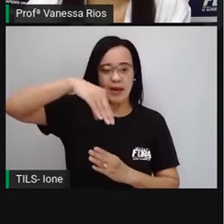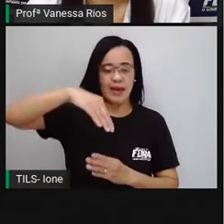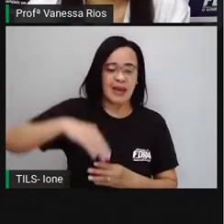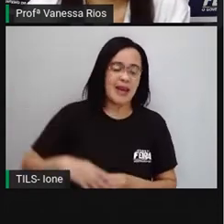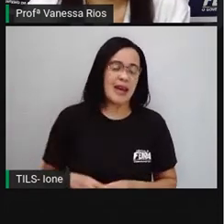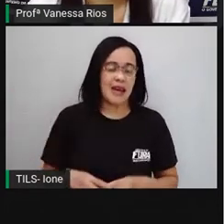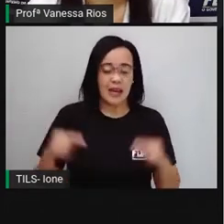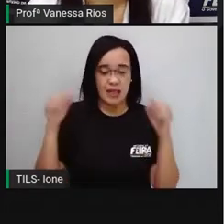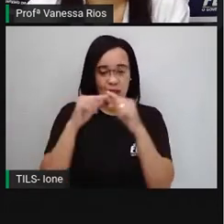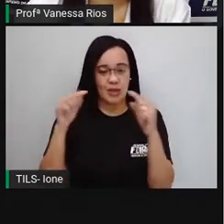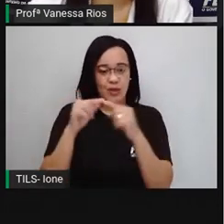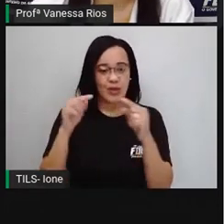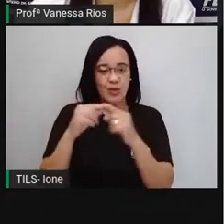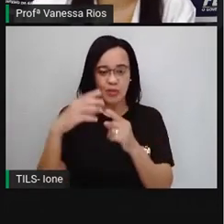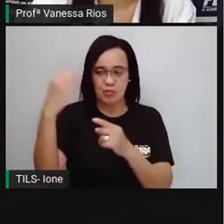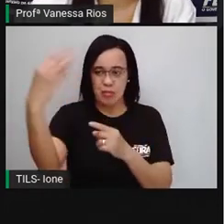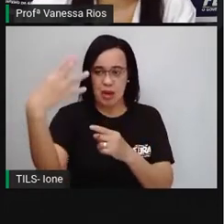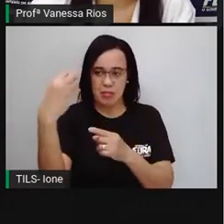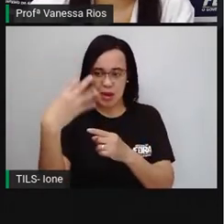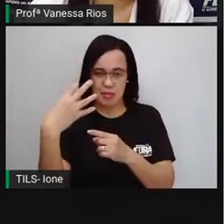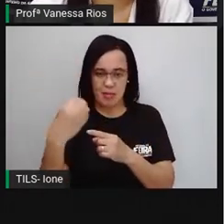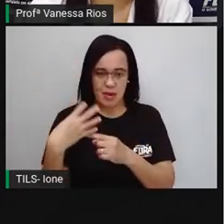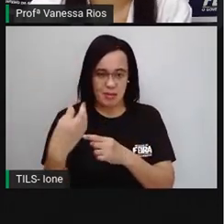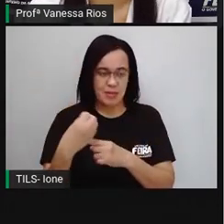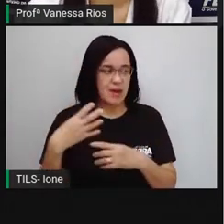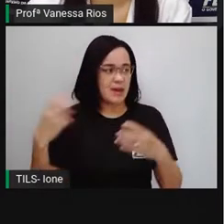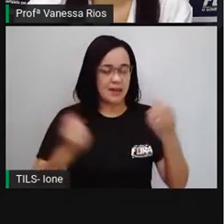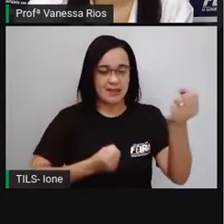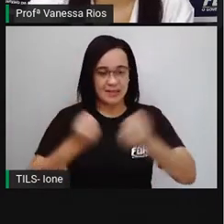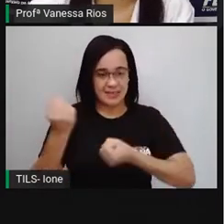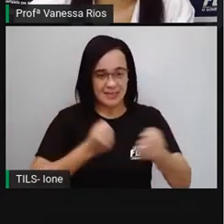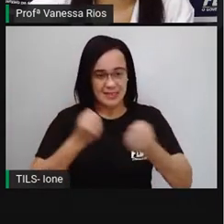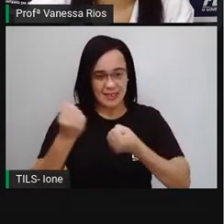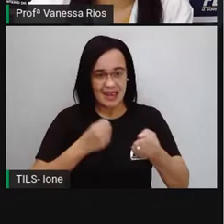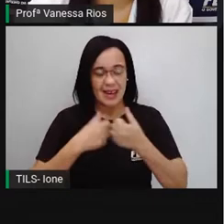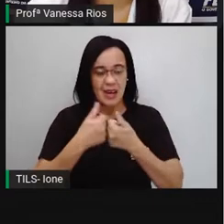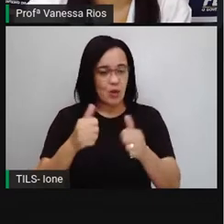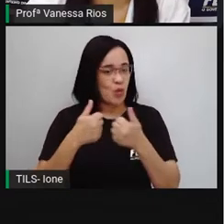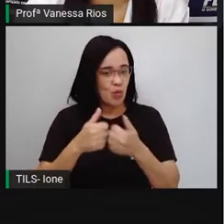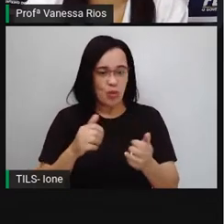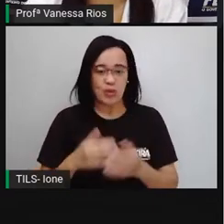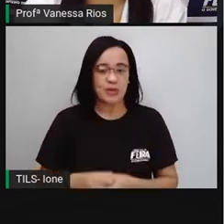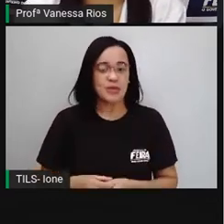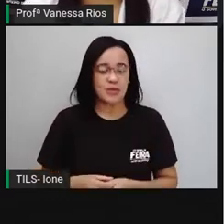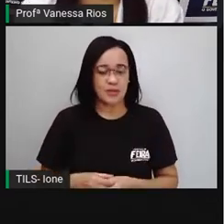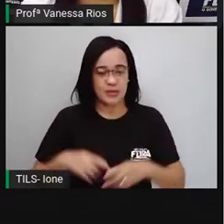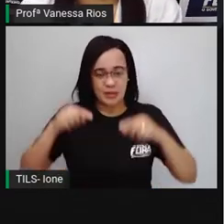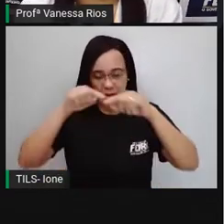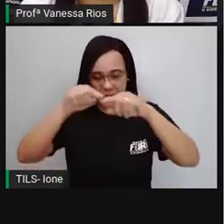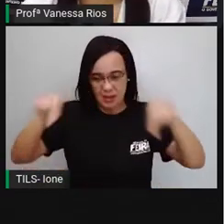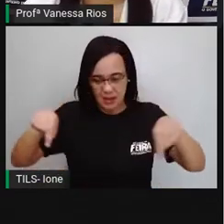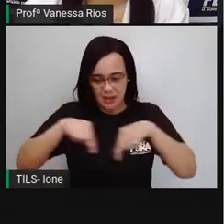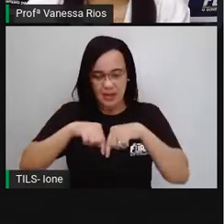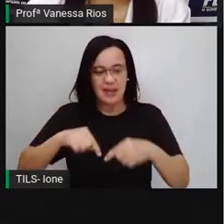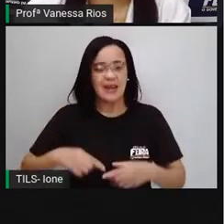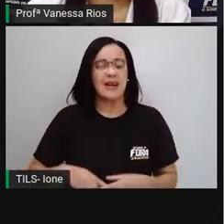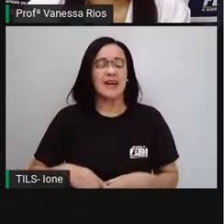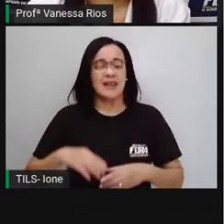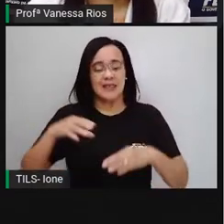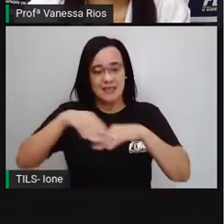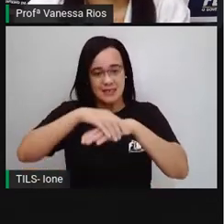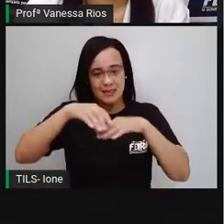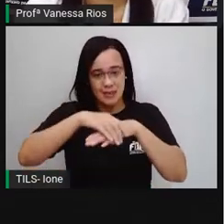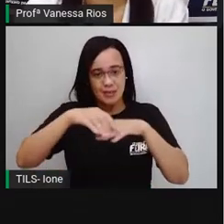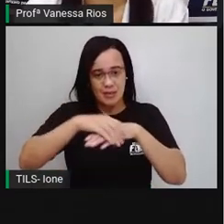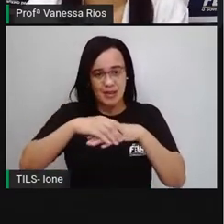de trânsito, que tem o formato aí do cone, a caixa de sapato do paralelepípedo. A lata